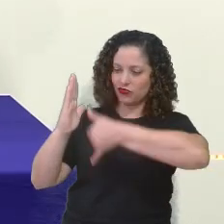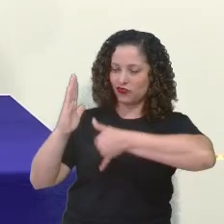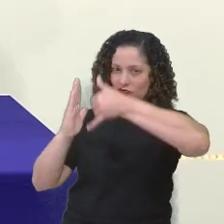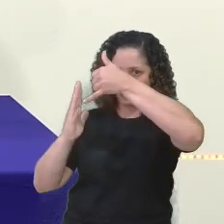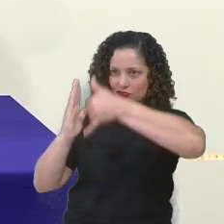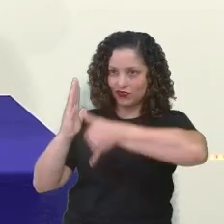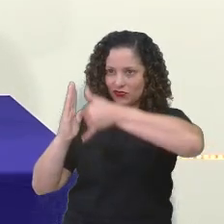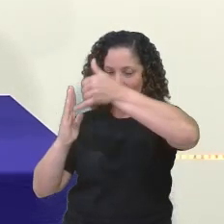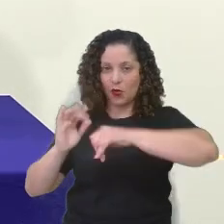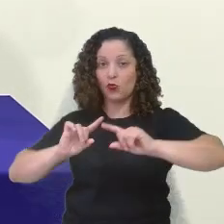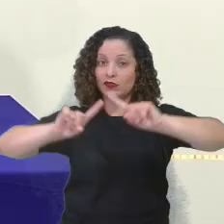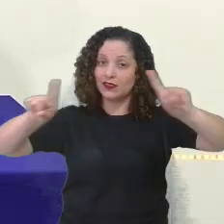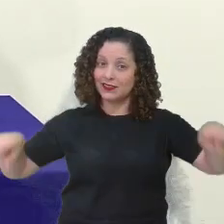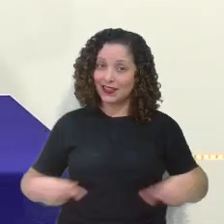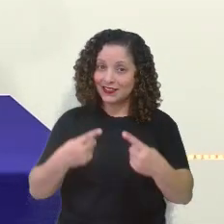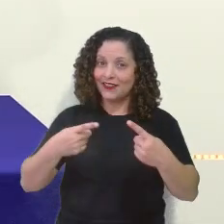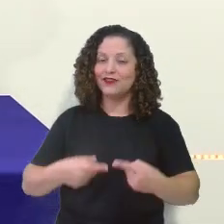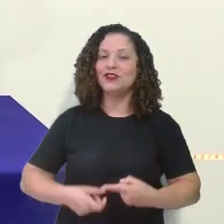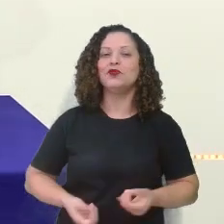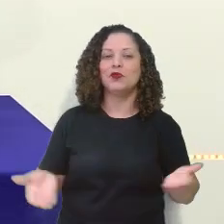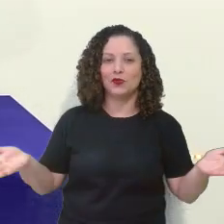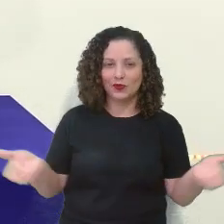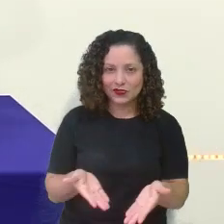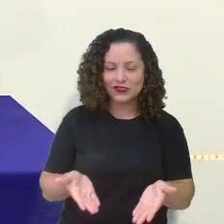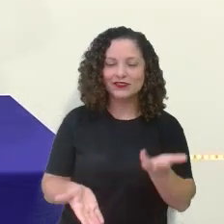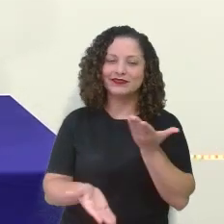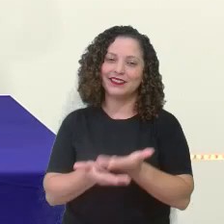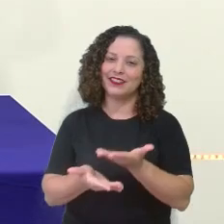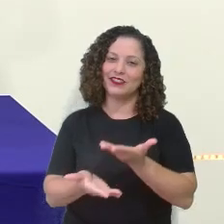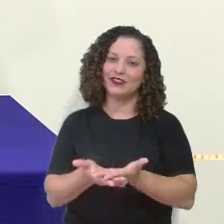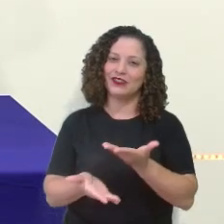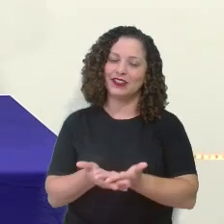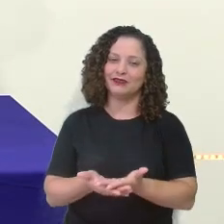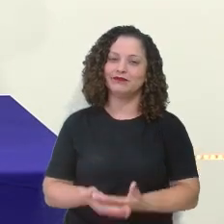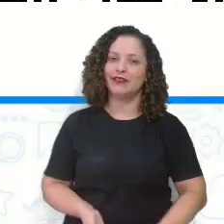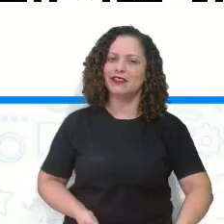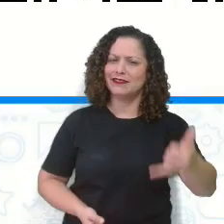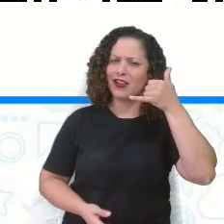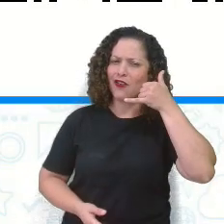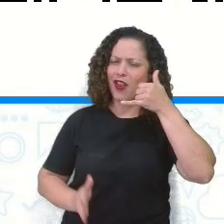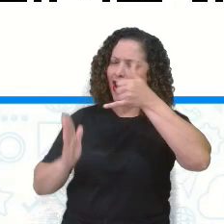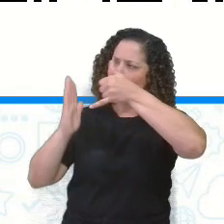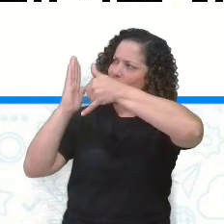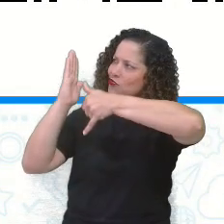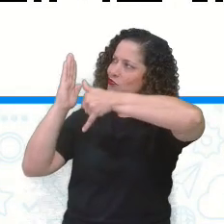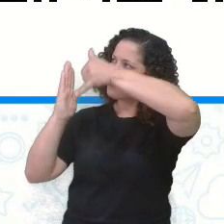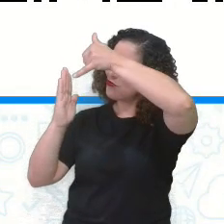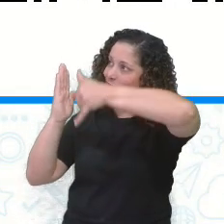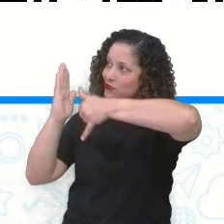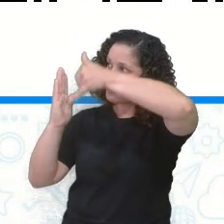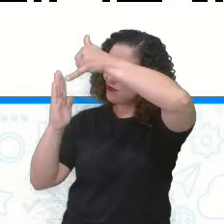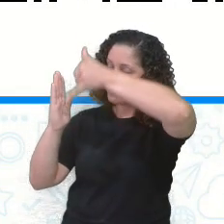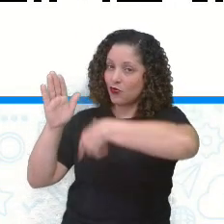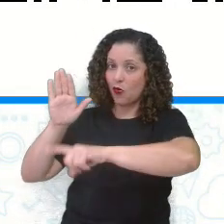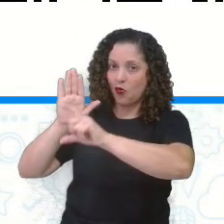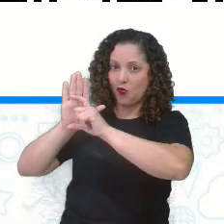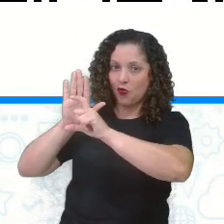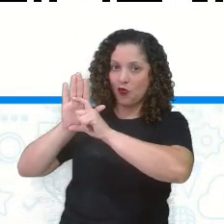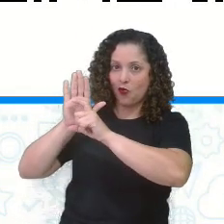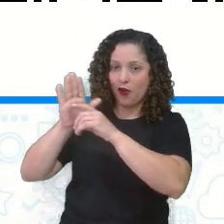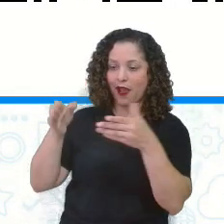Fica esse desafio na nossa aula de hoje, tá? Então, aponte aí a câmera do seu celular que você vai encontrar um